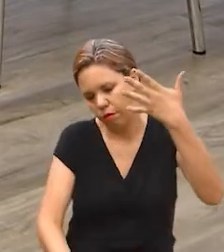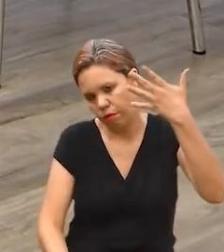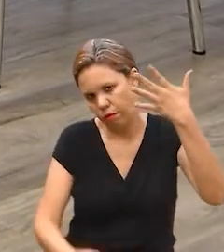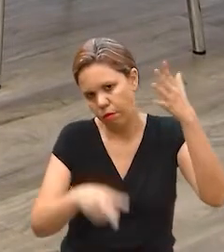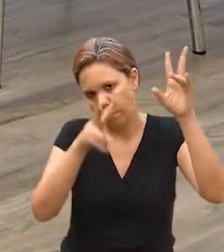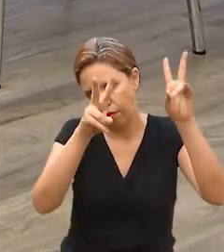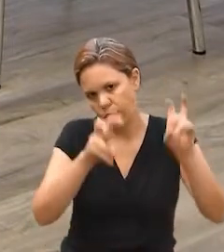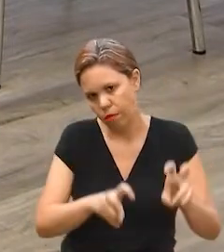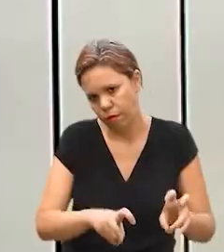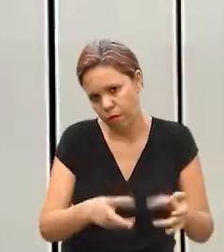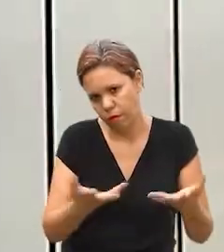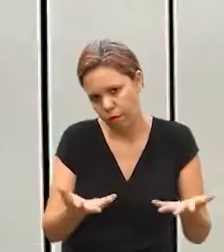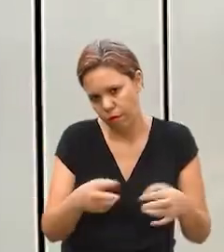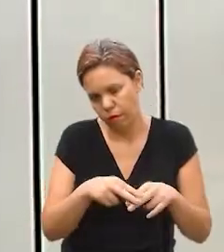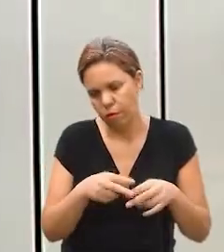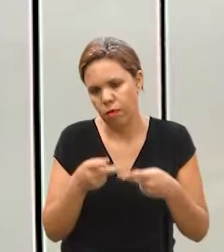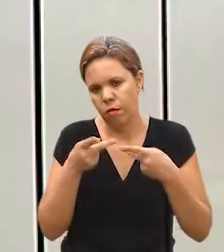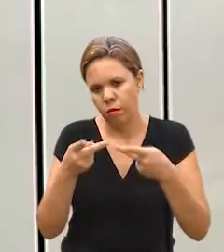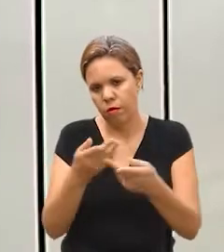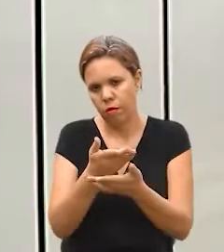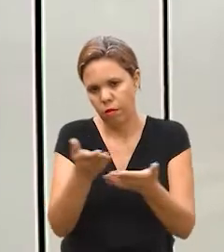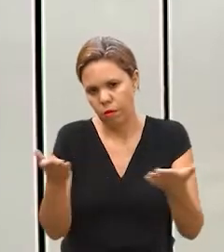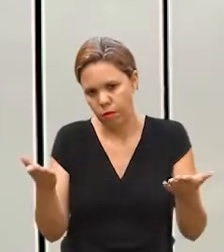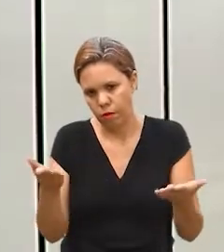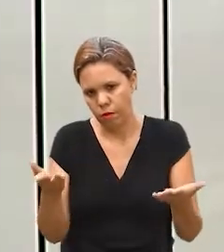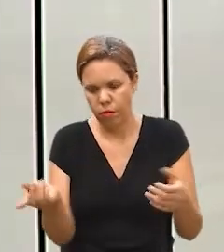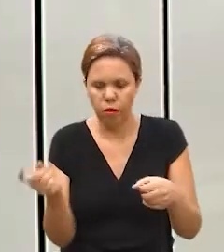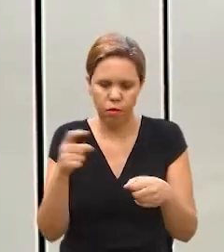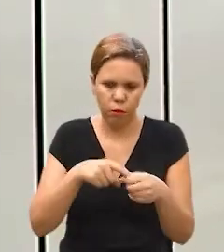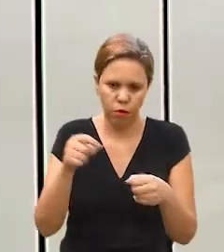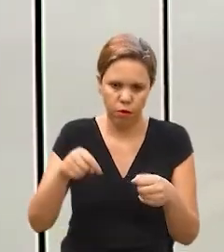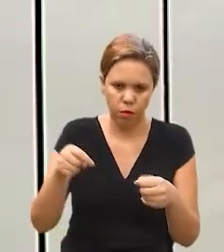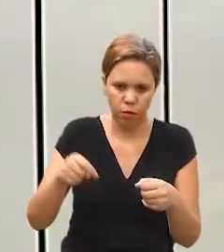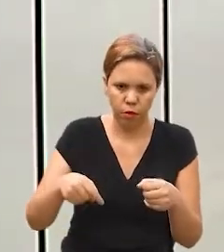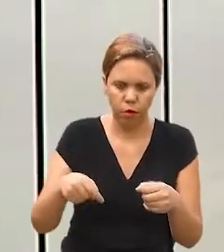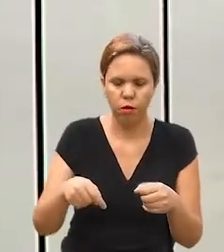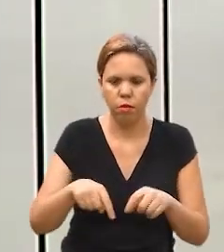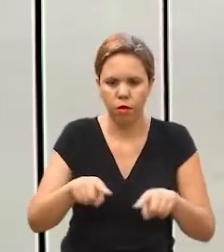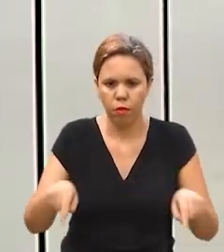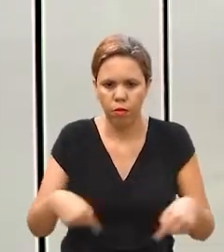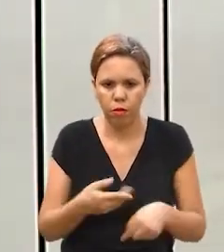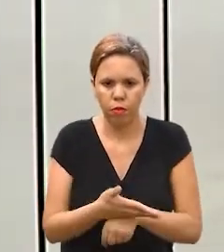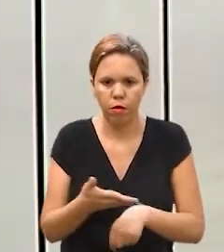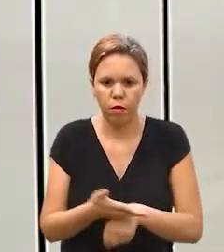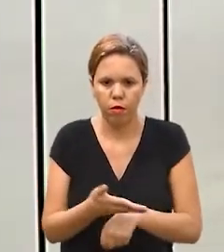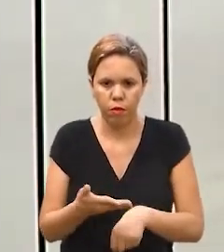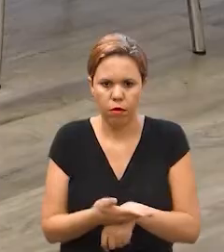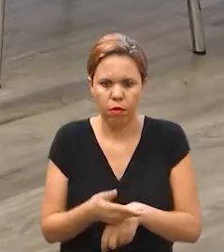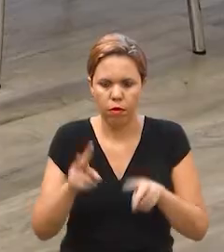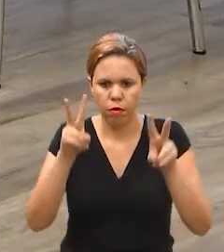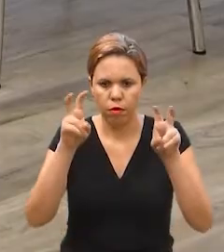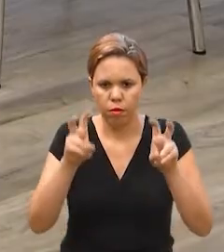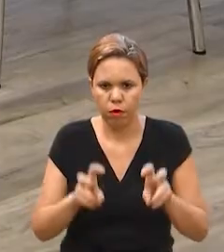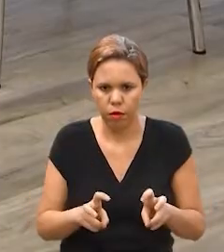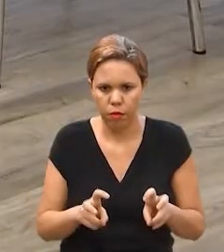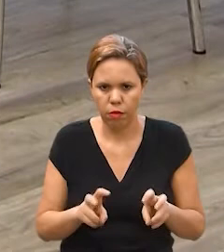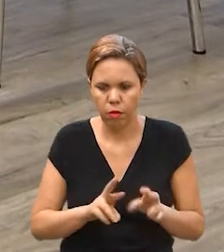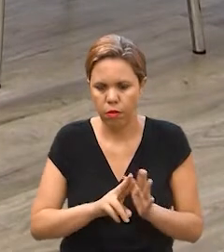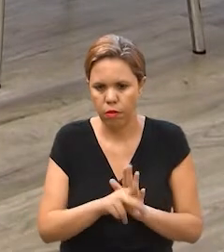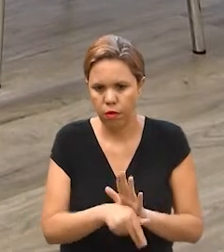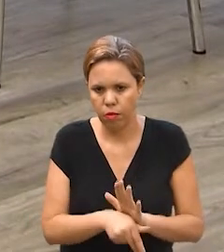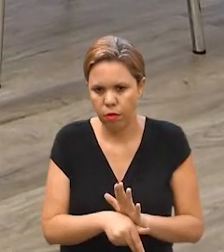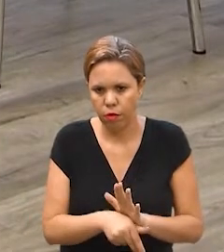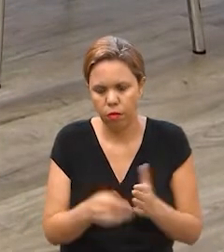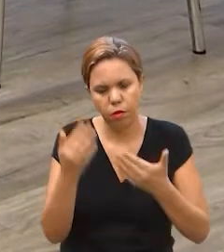para falar sobre esse assunto, por isso eu já quero deixar o convite para vocês voltarem aqui no nosso estúdio e participar desse tema também e